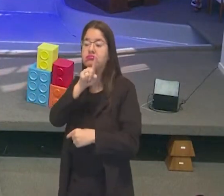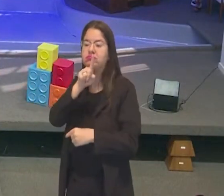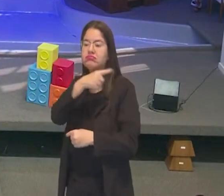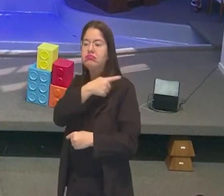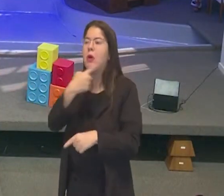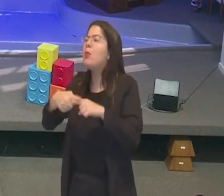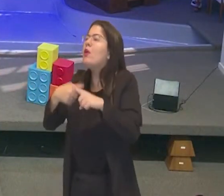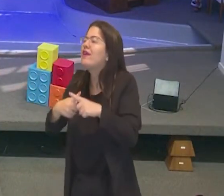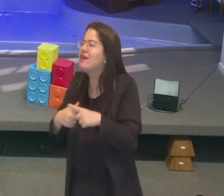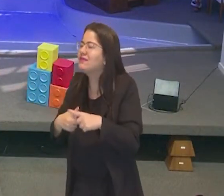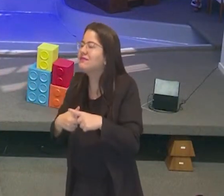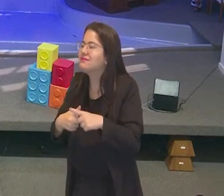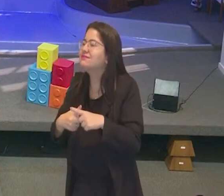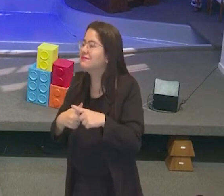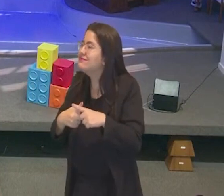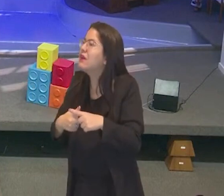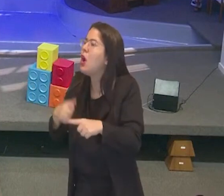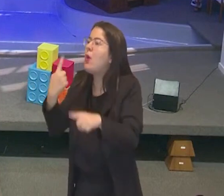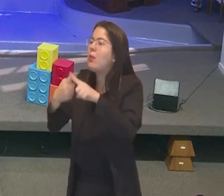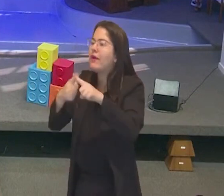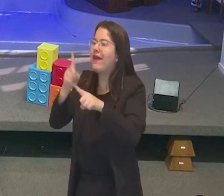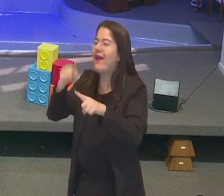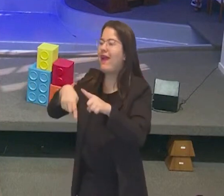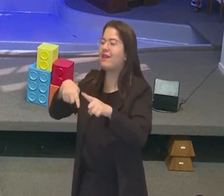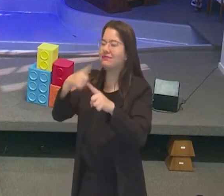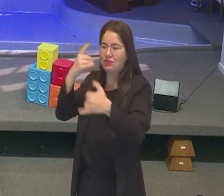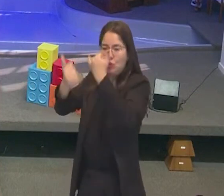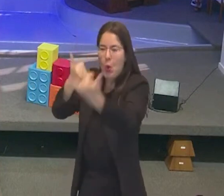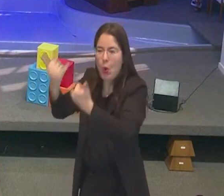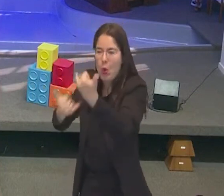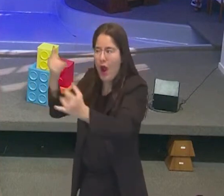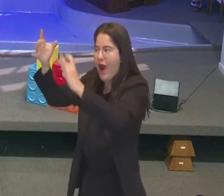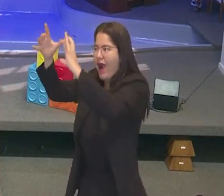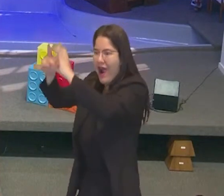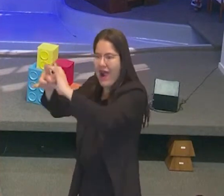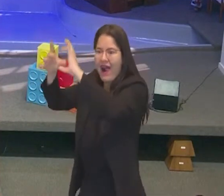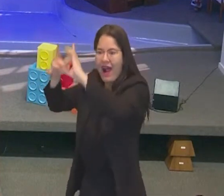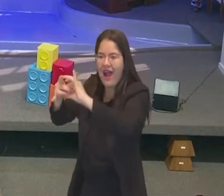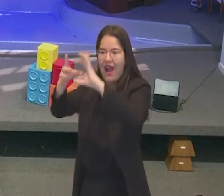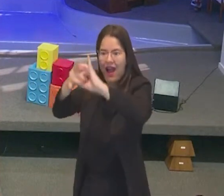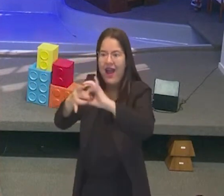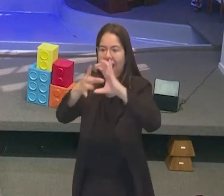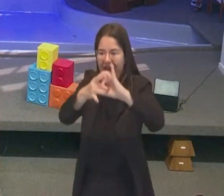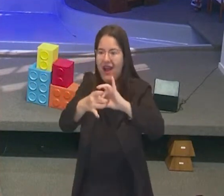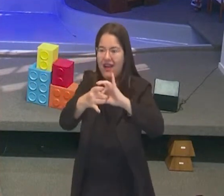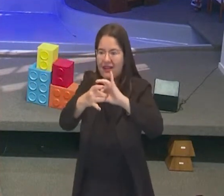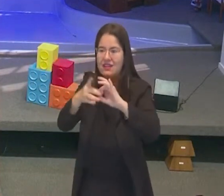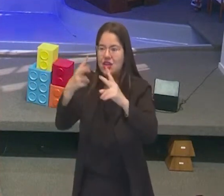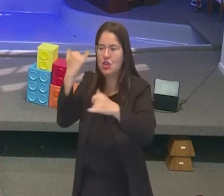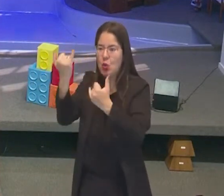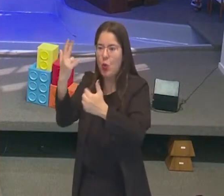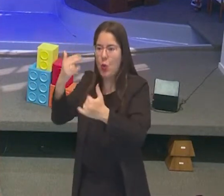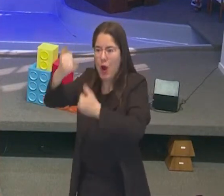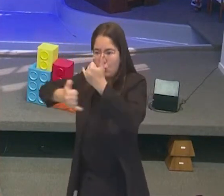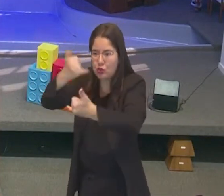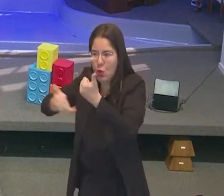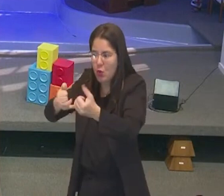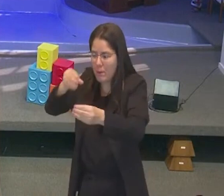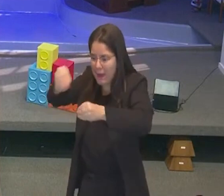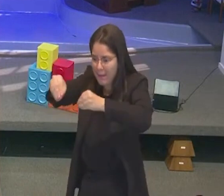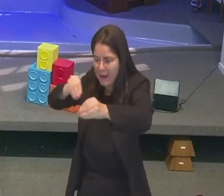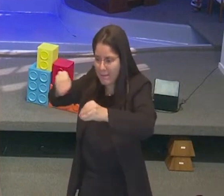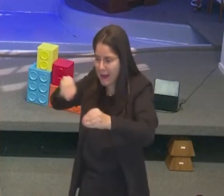se conectam de maneira perfeita e formam grandes coisas, coisas especiais,